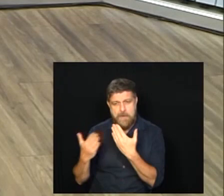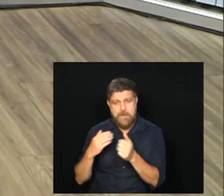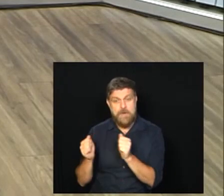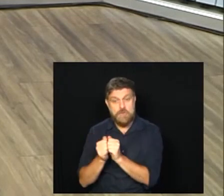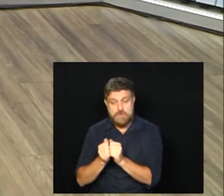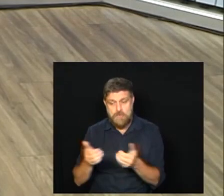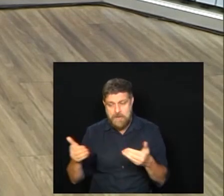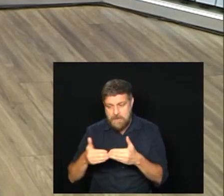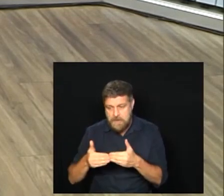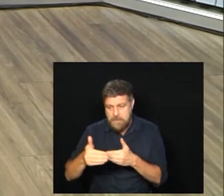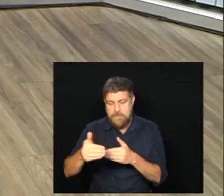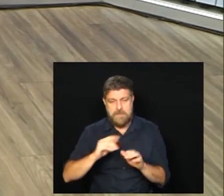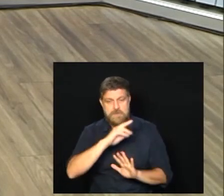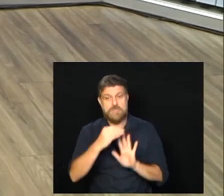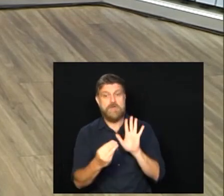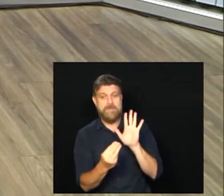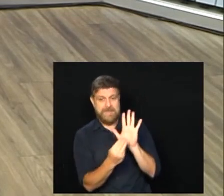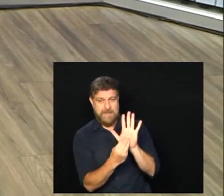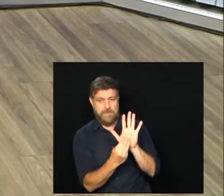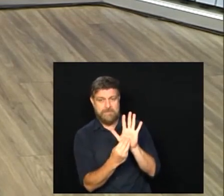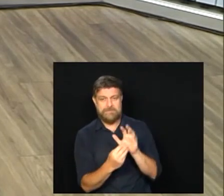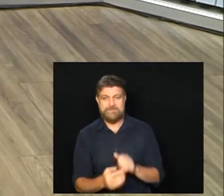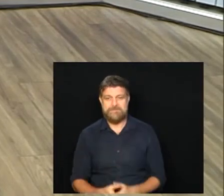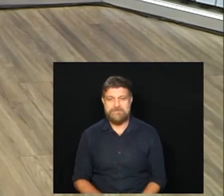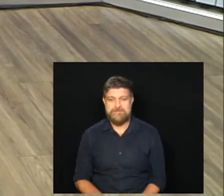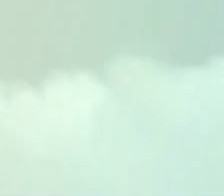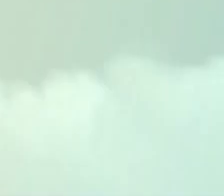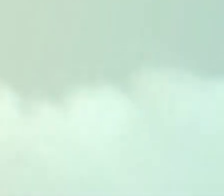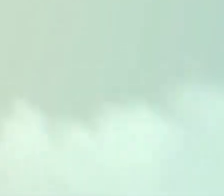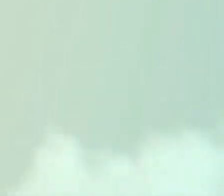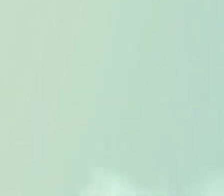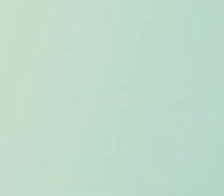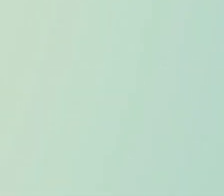de agora no Giro Ambiental.